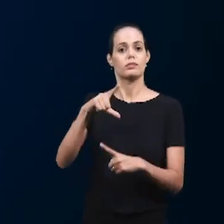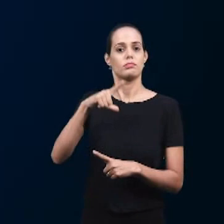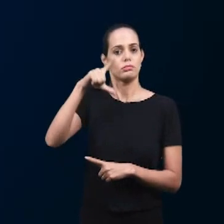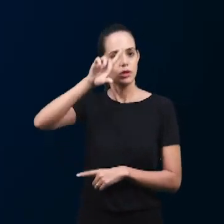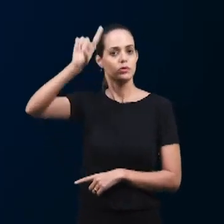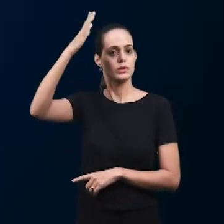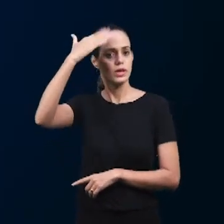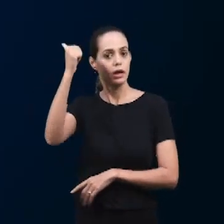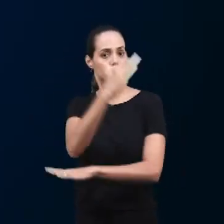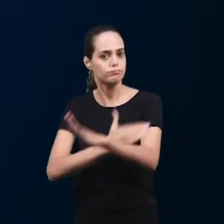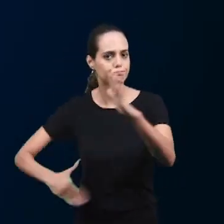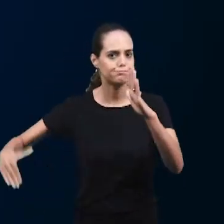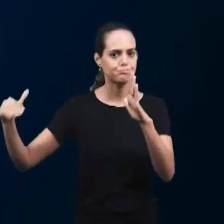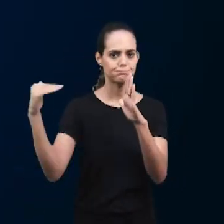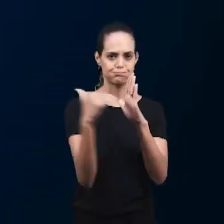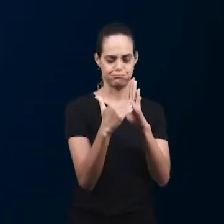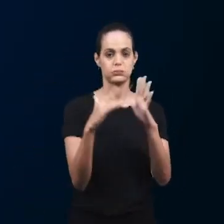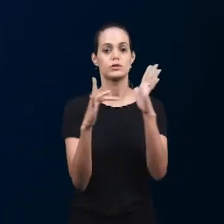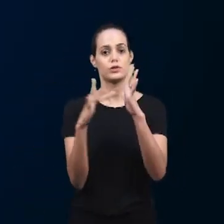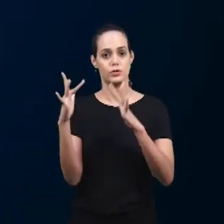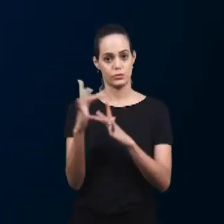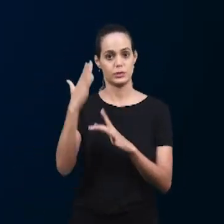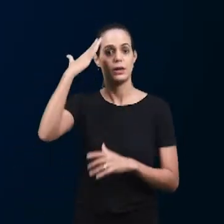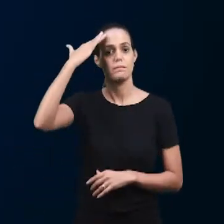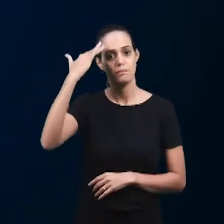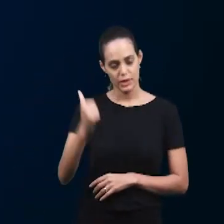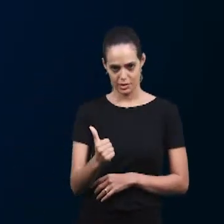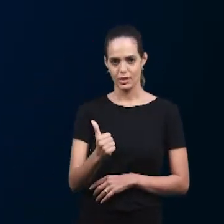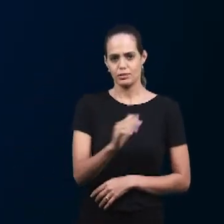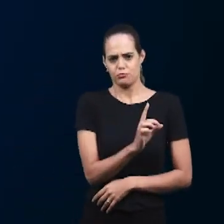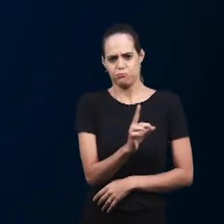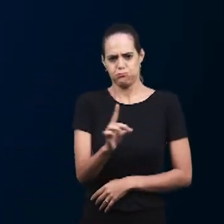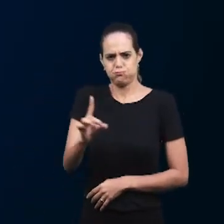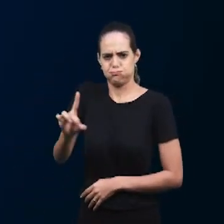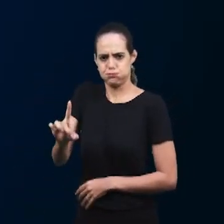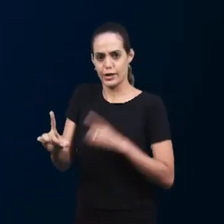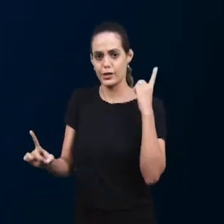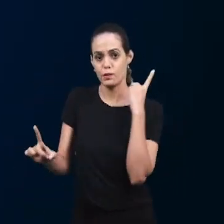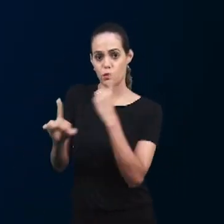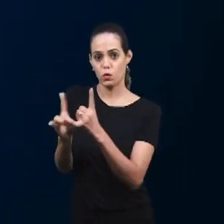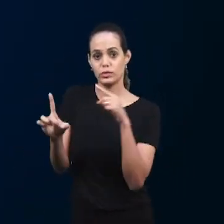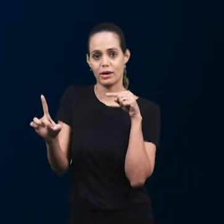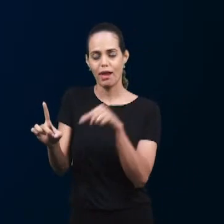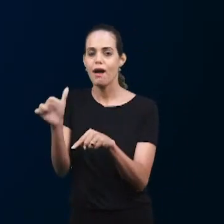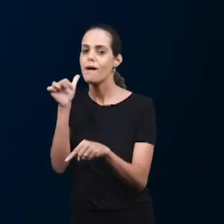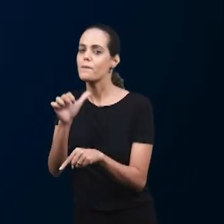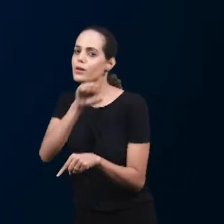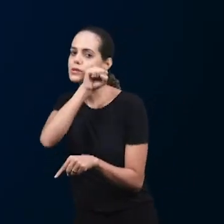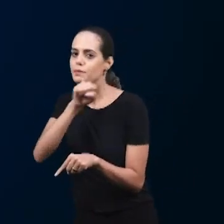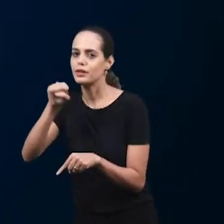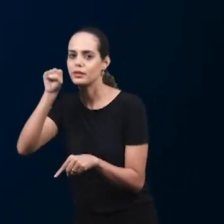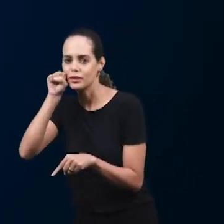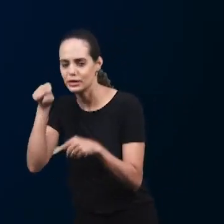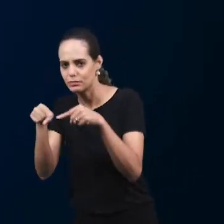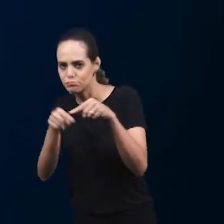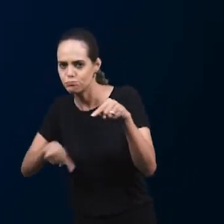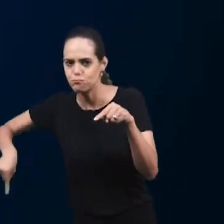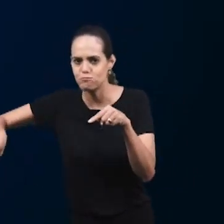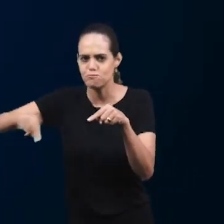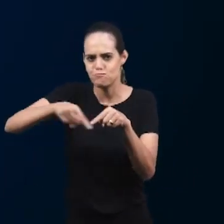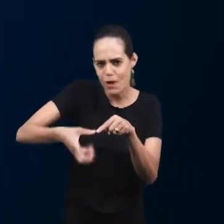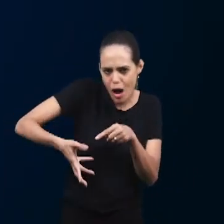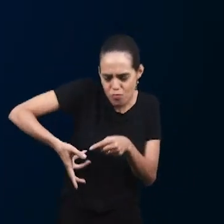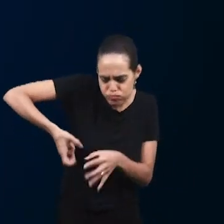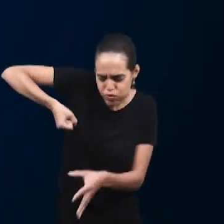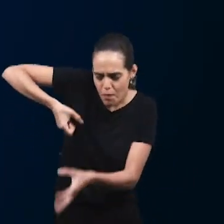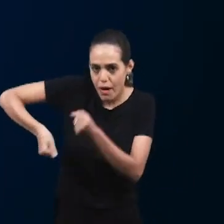todas as coisas. E Jesus sabia que a mulher estaria ali naquela fonte, naquele momento. Então Jesus pediu